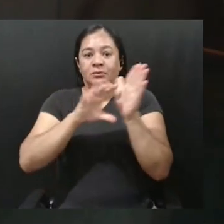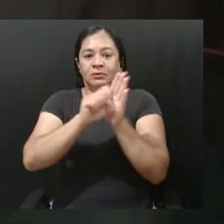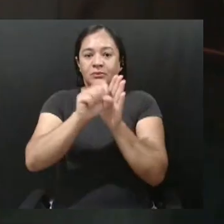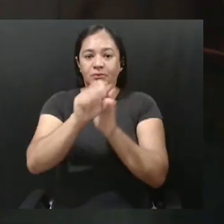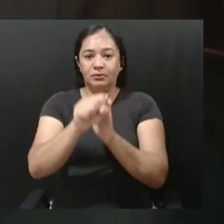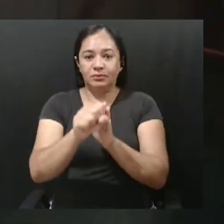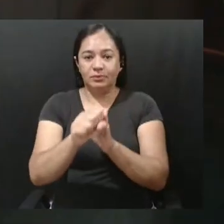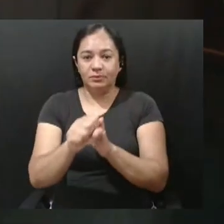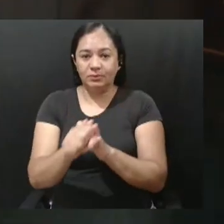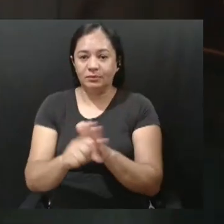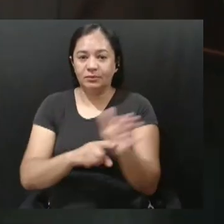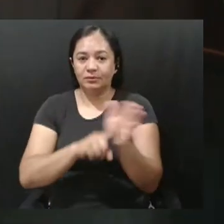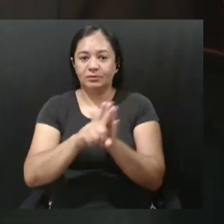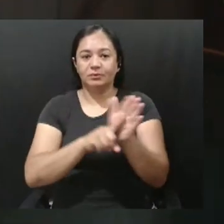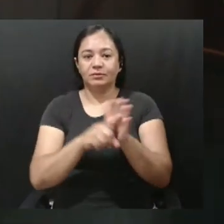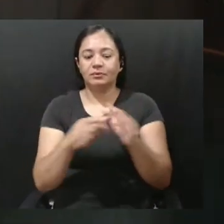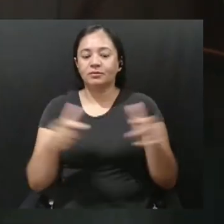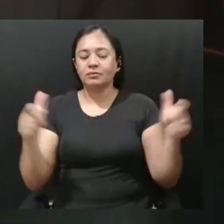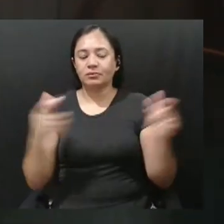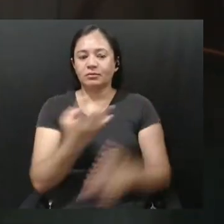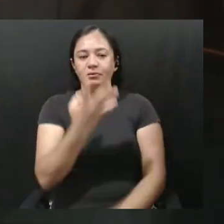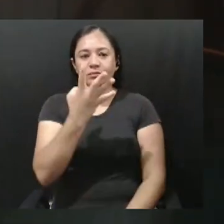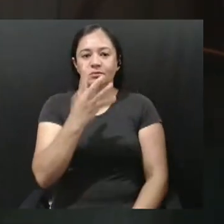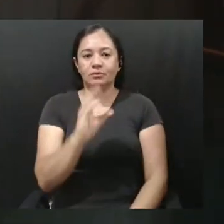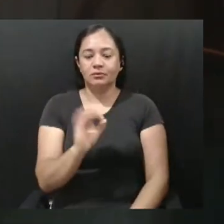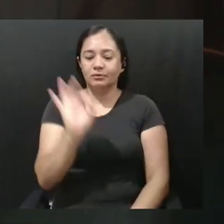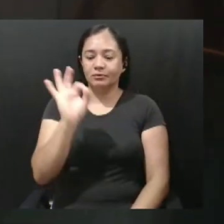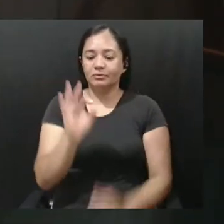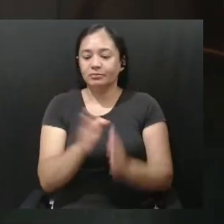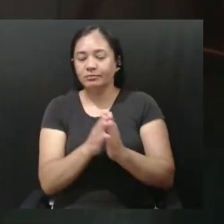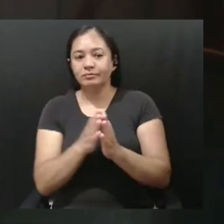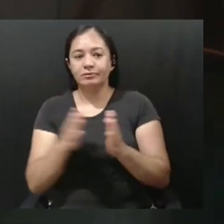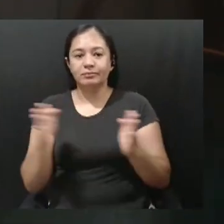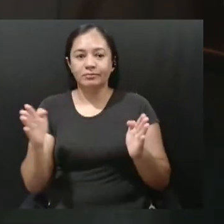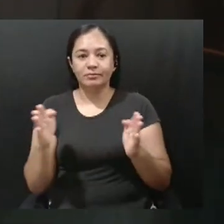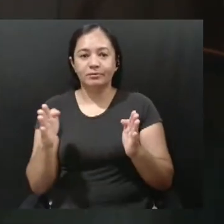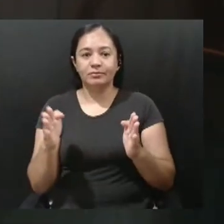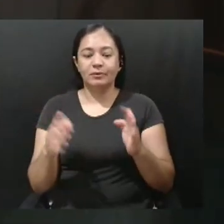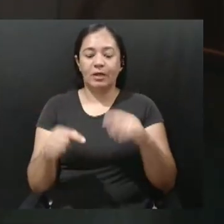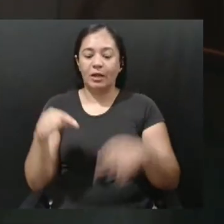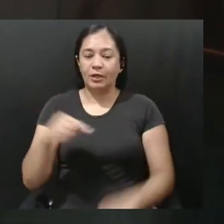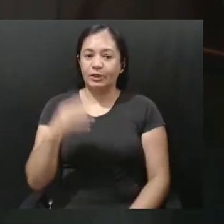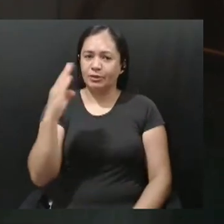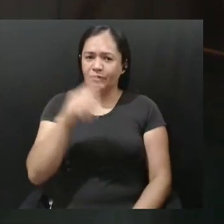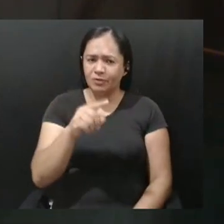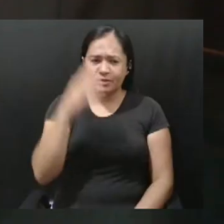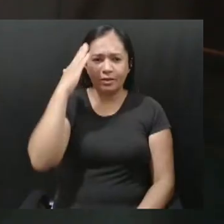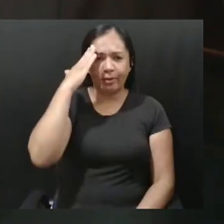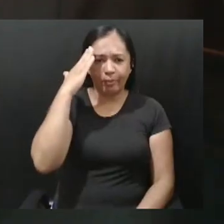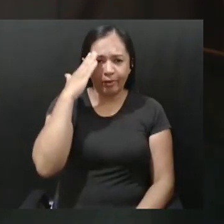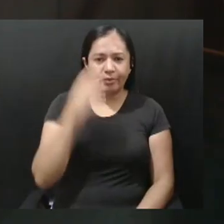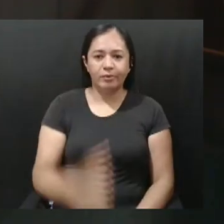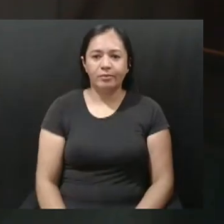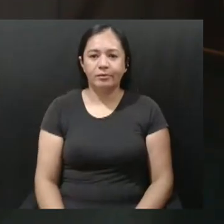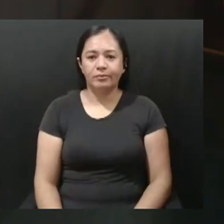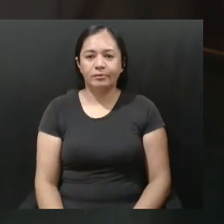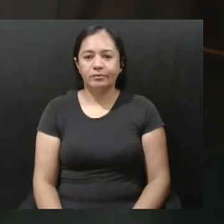aumentam mais de 40% neste período no Brasil. Você sabia disso? E também tem um